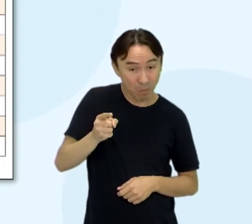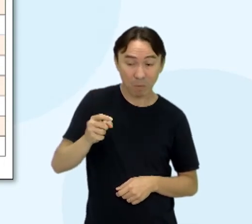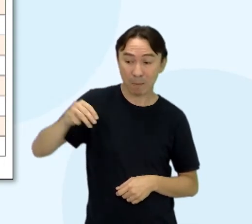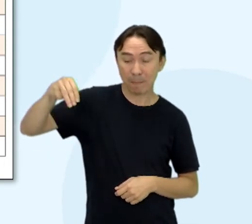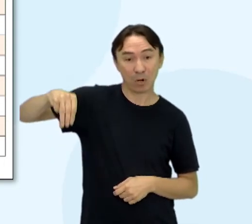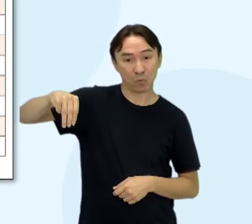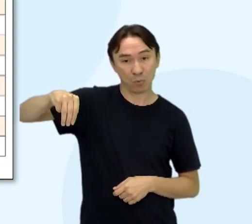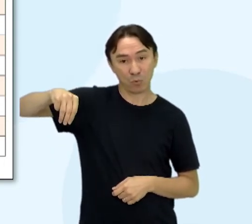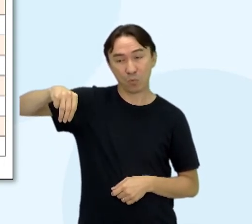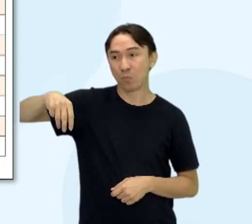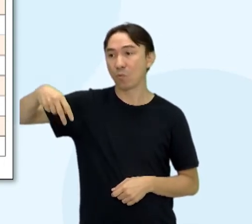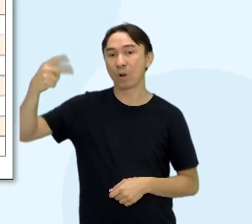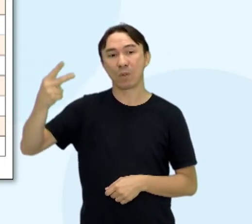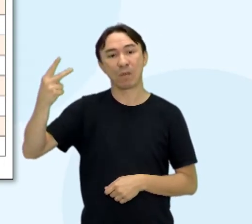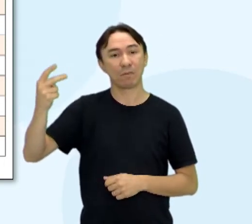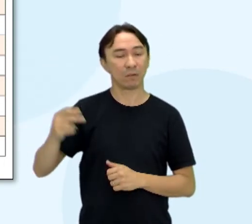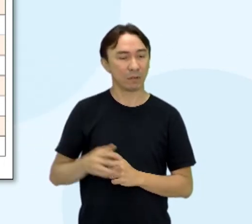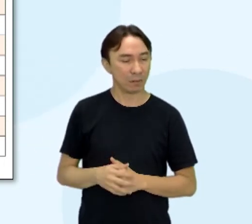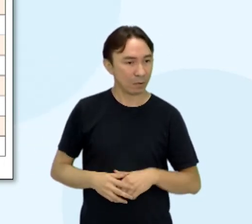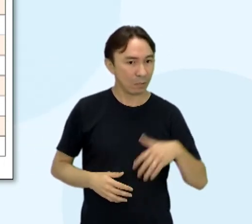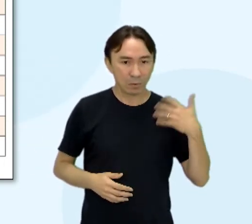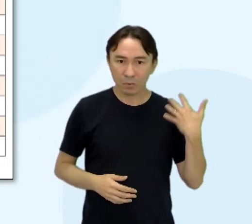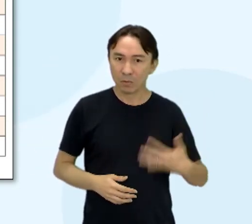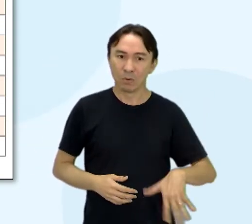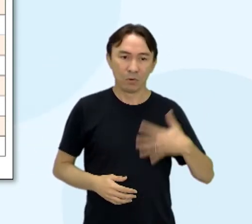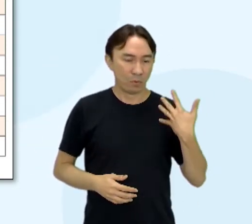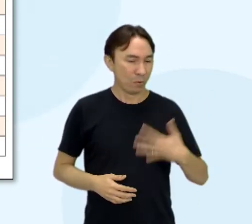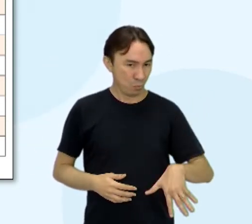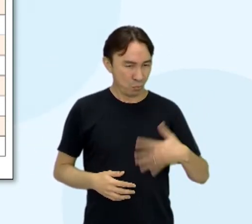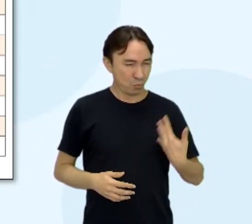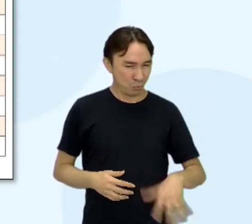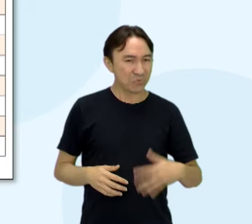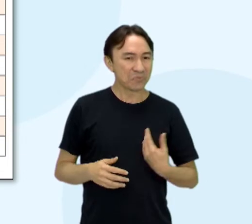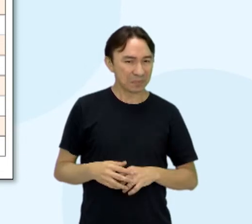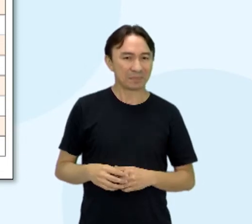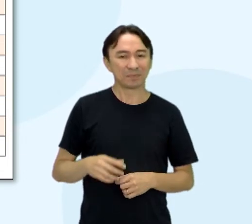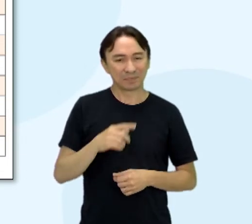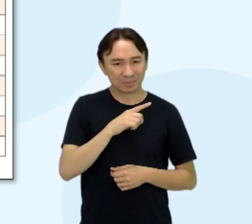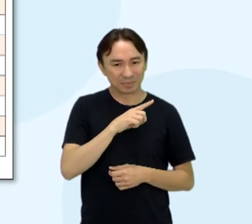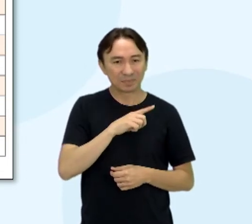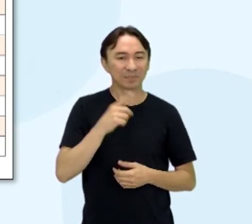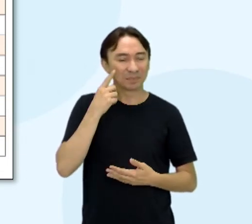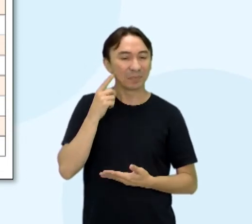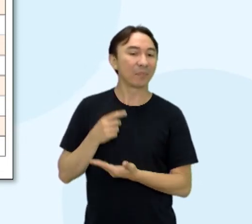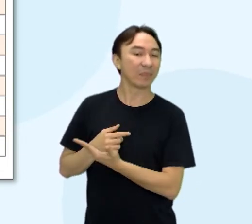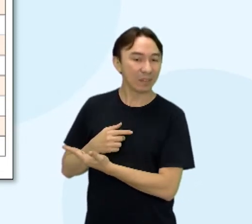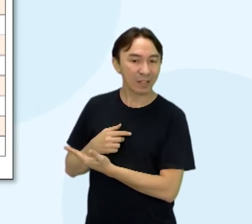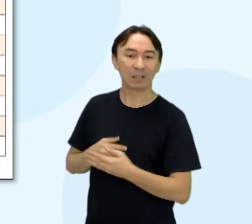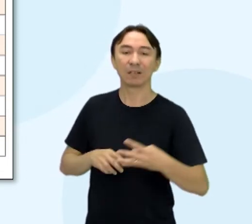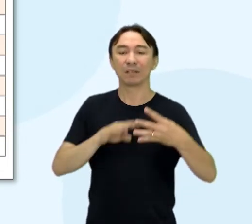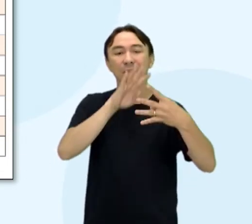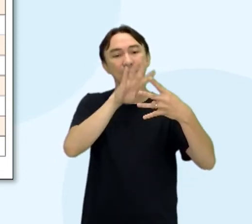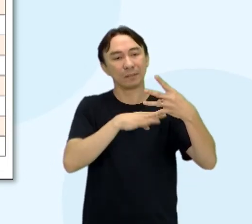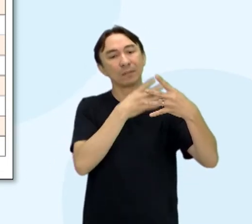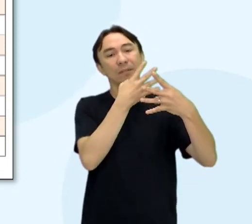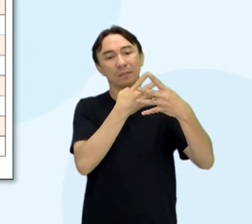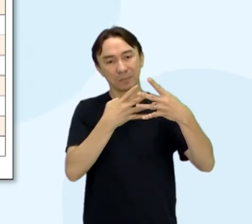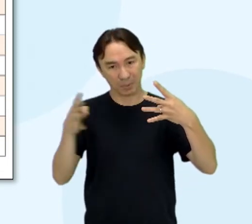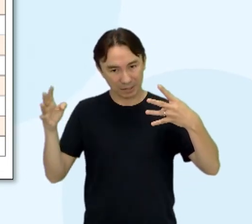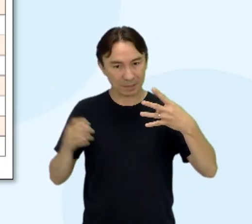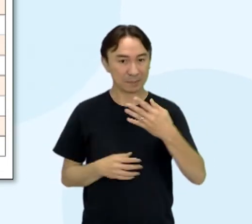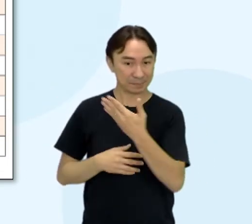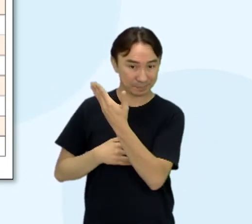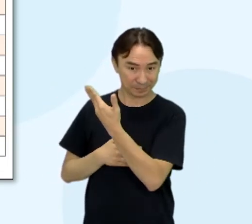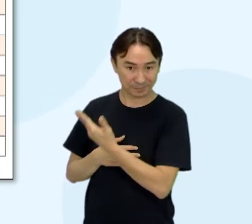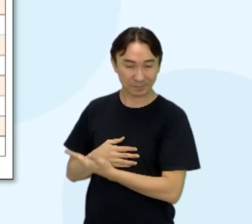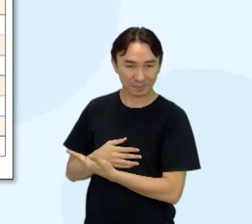veja, uma informação ela acaba levando a outra, tá ok? Aí aparece a tabela, tá ok? E de acordo com as